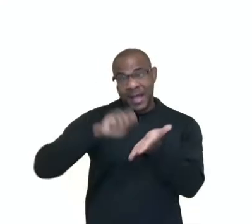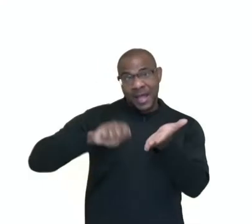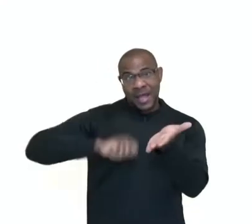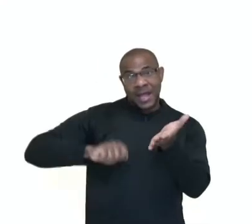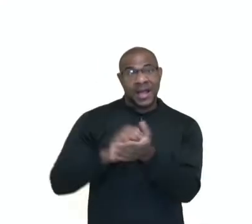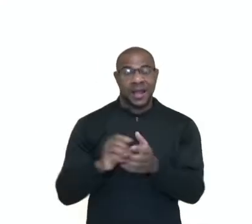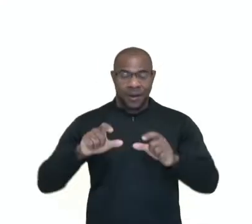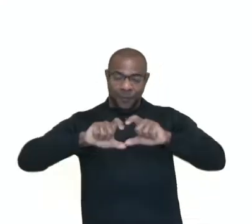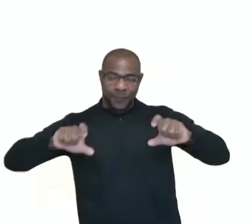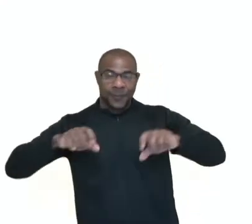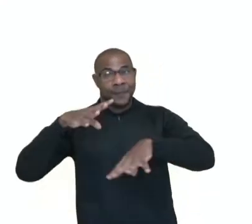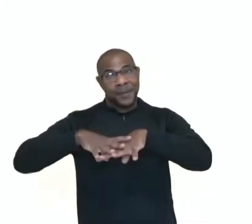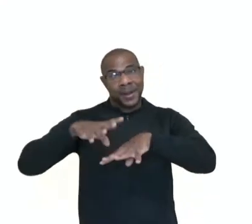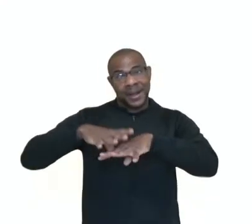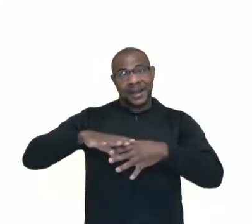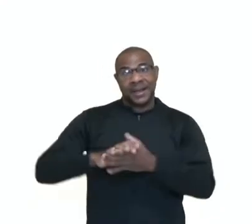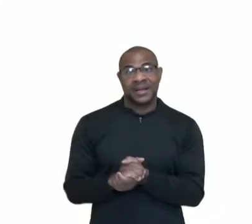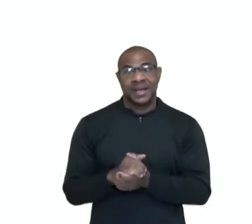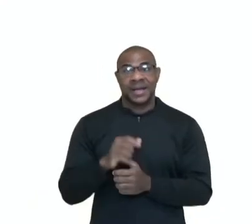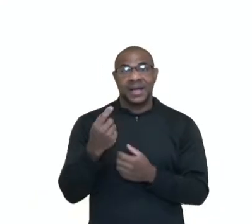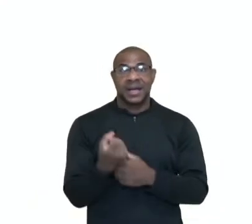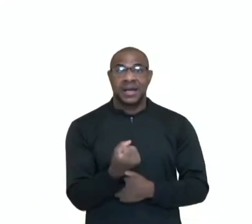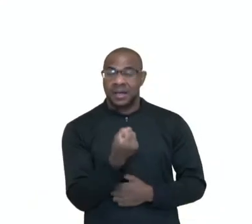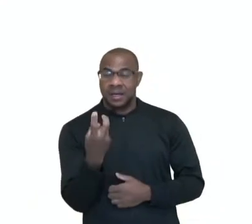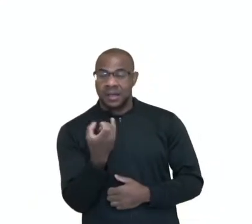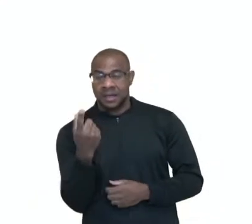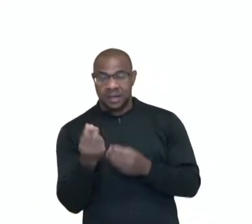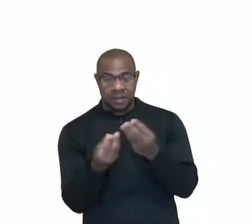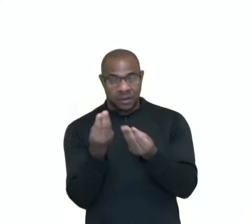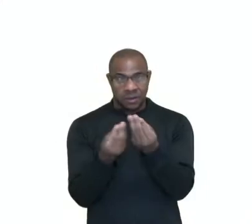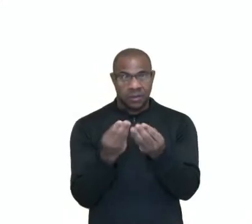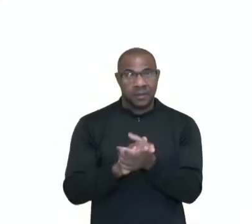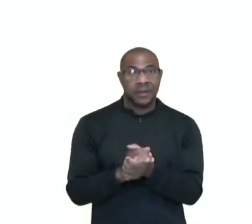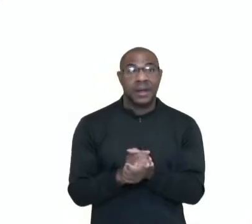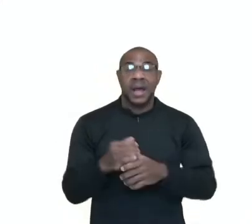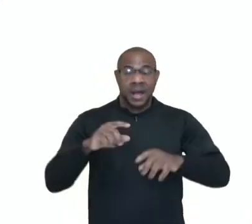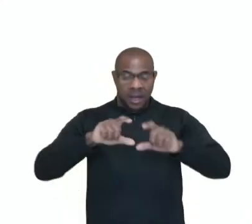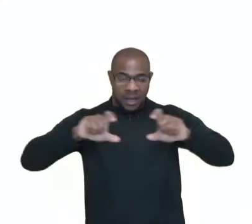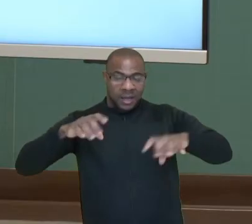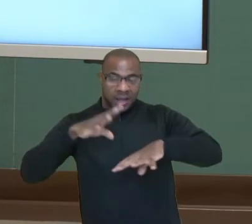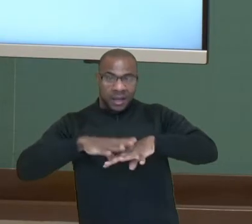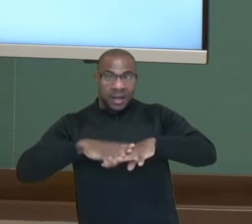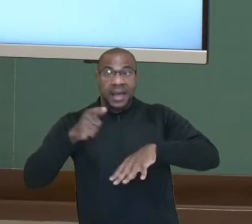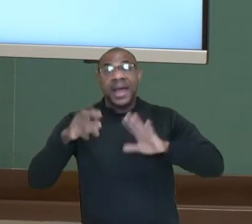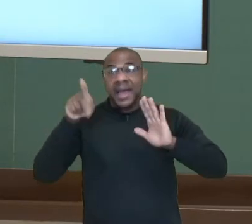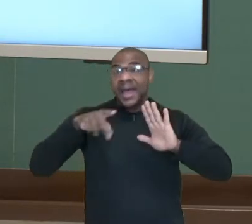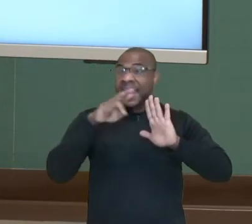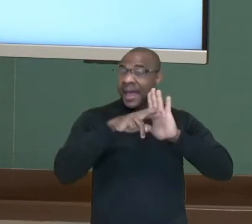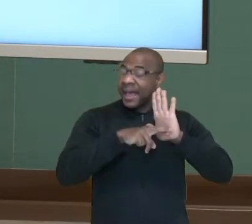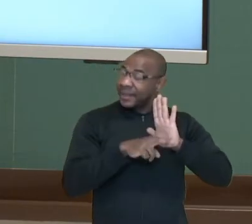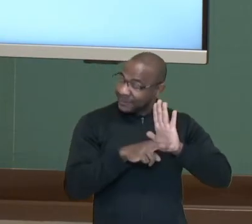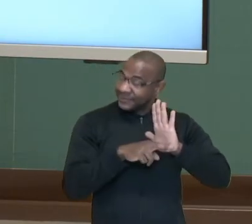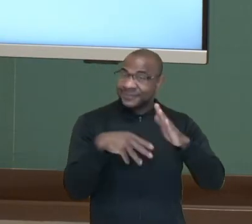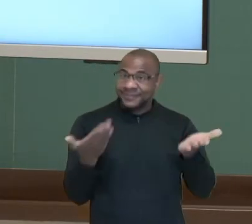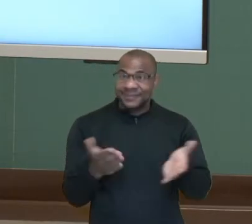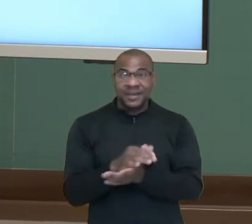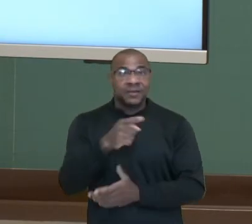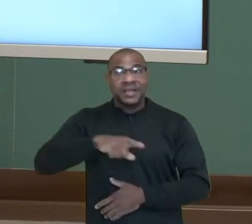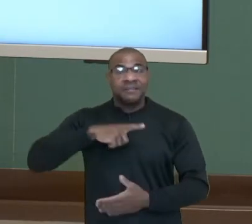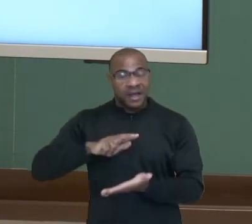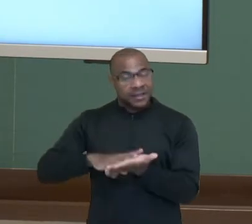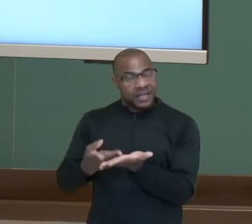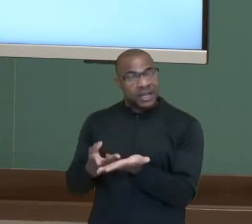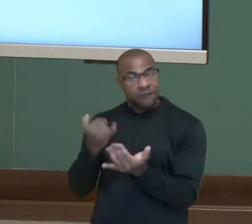equação matemática que define cada uma das seguintes funções. Equação matemática é a regrinha. Então você vai traduzir